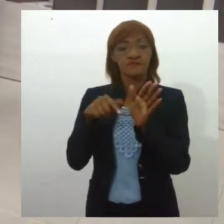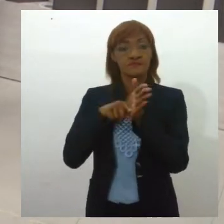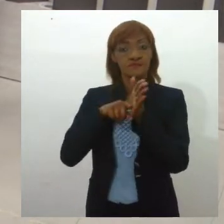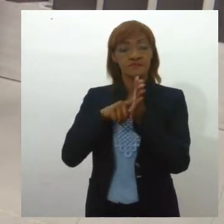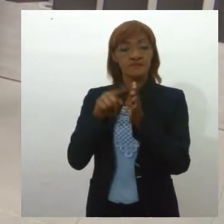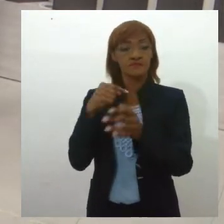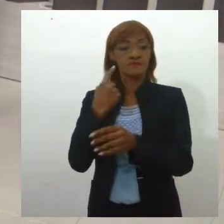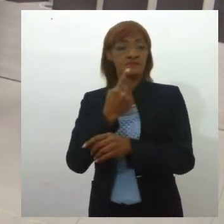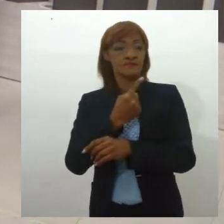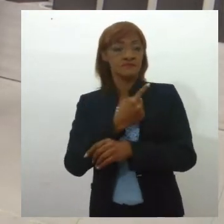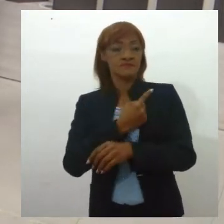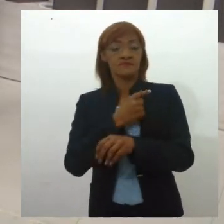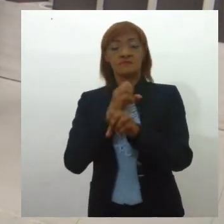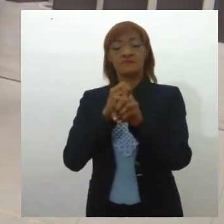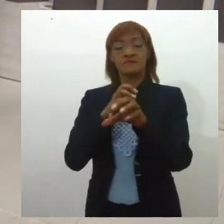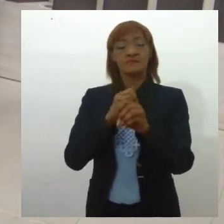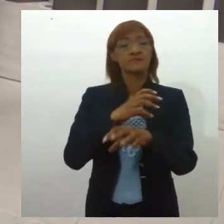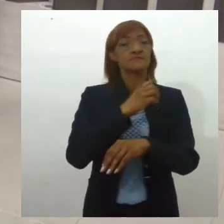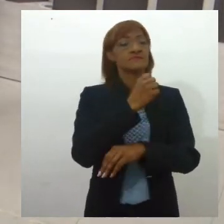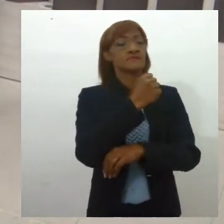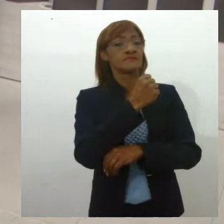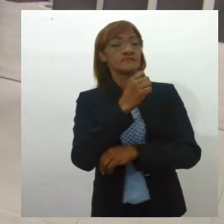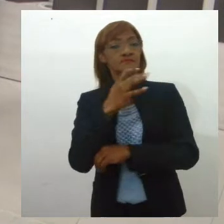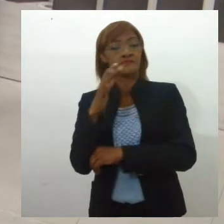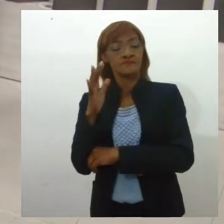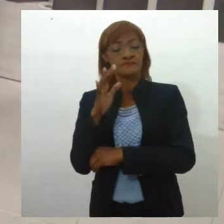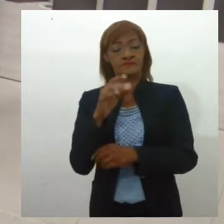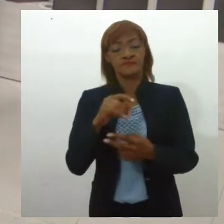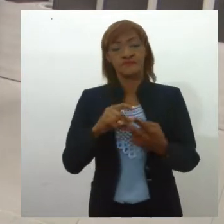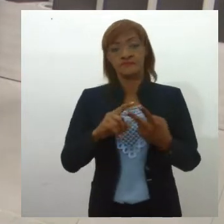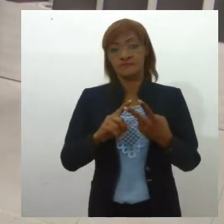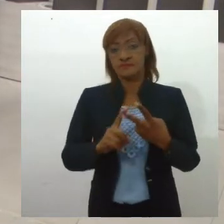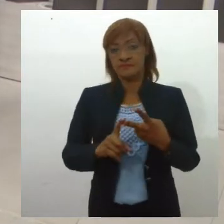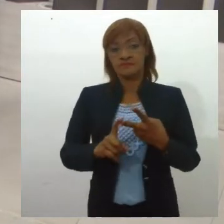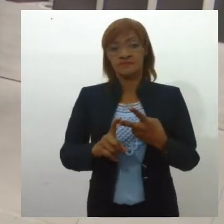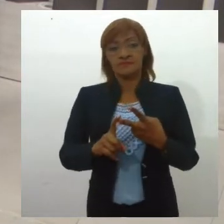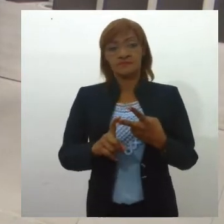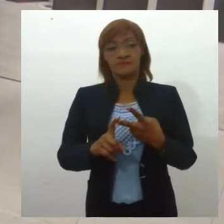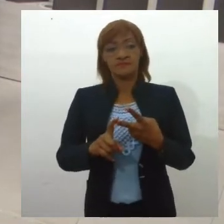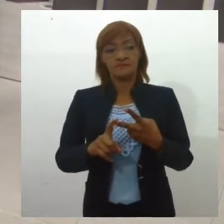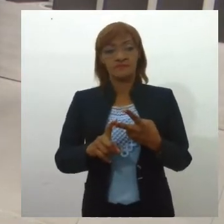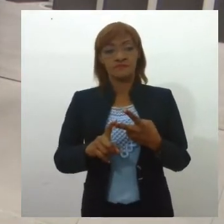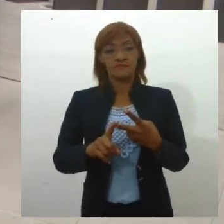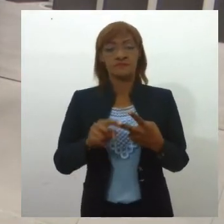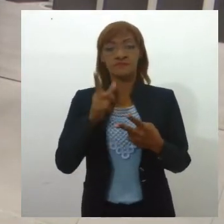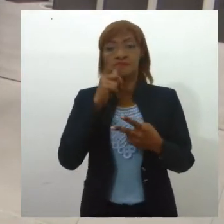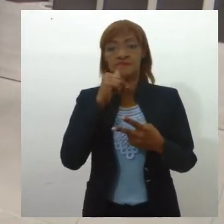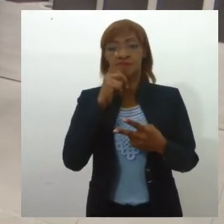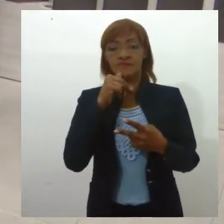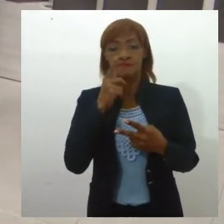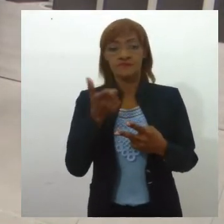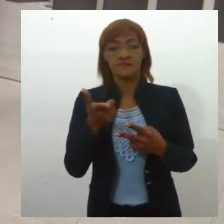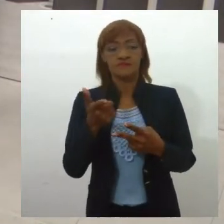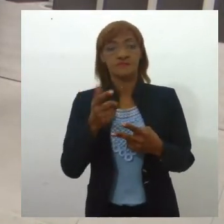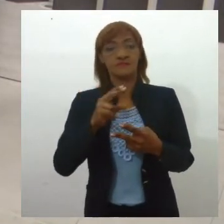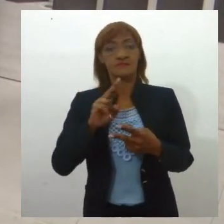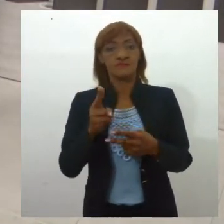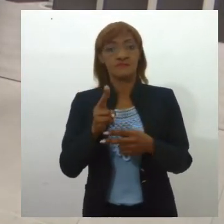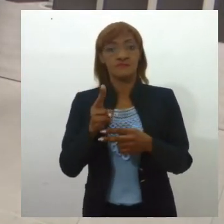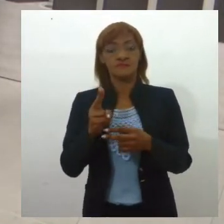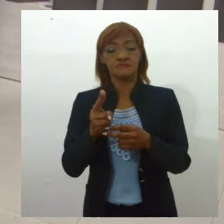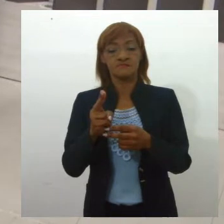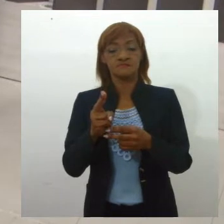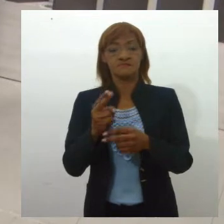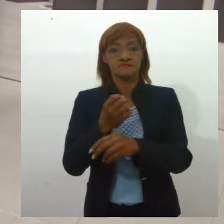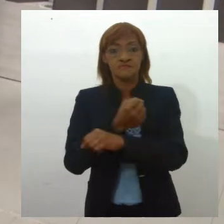fala sobre educação ambiental. Na segunda parte a gente fala sobre as águas, a mata, e depois